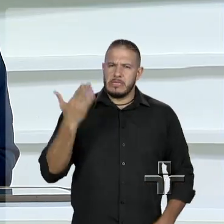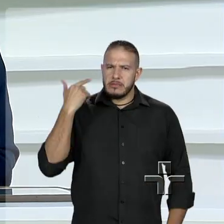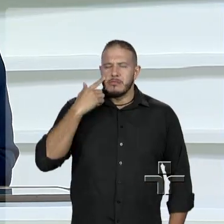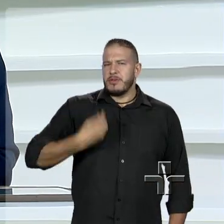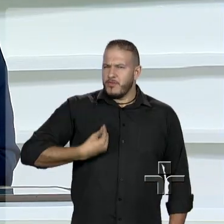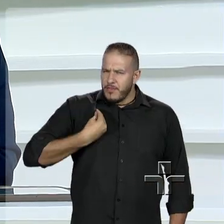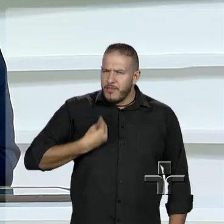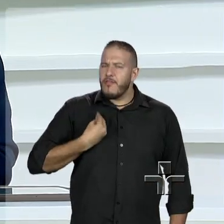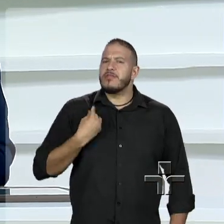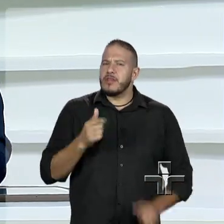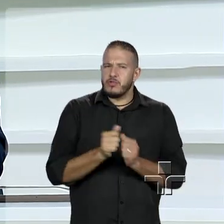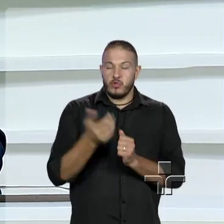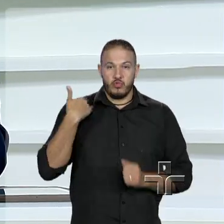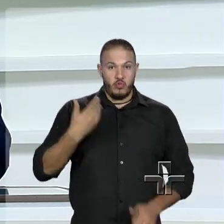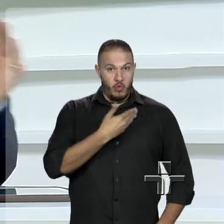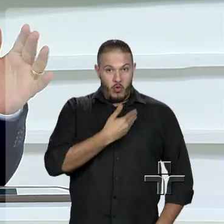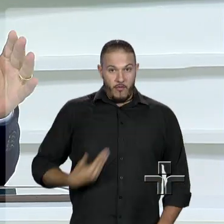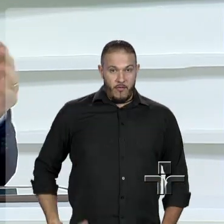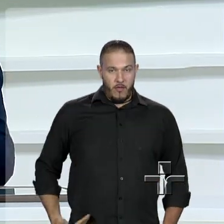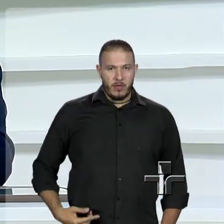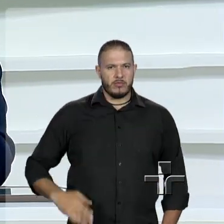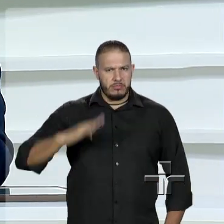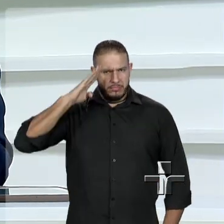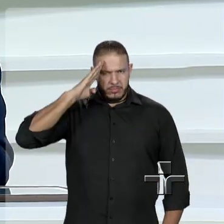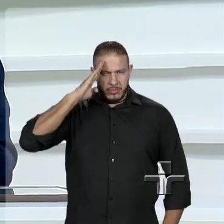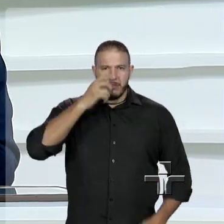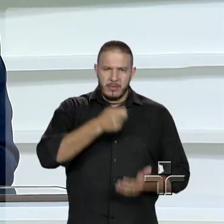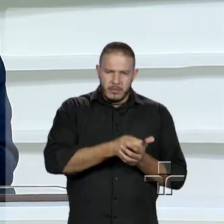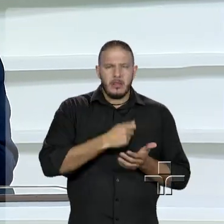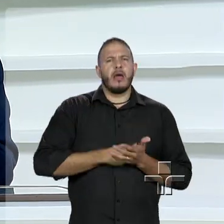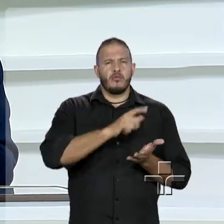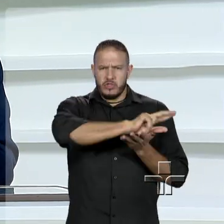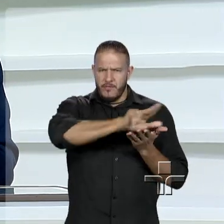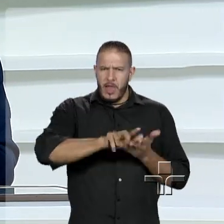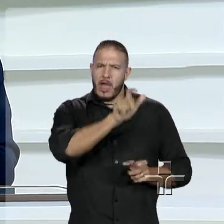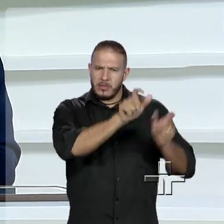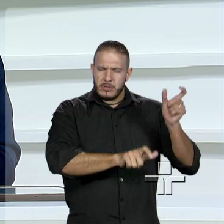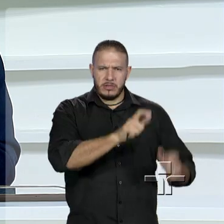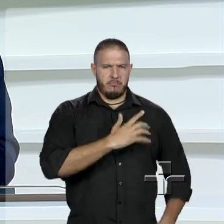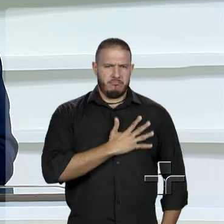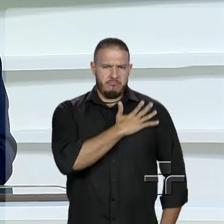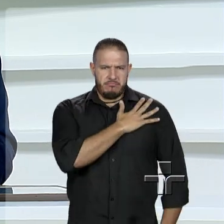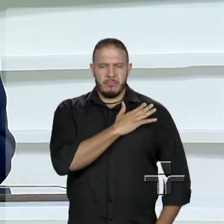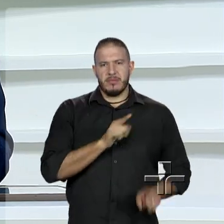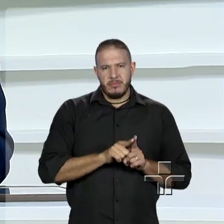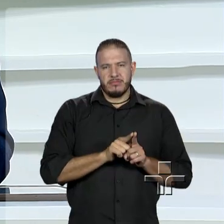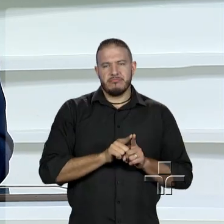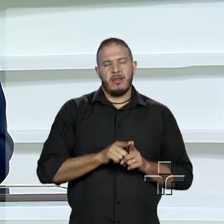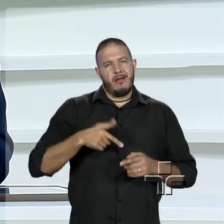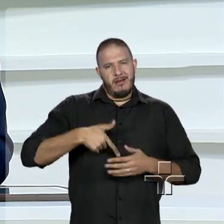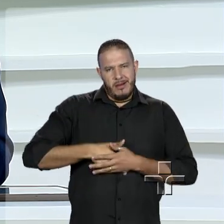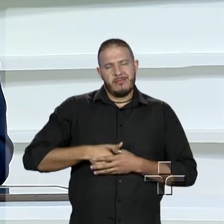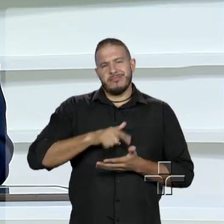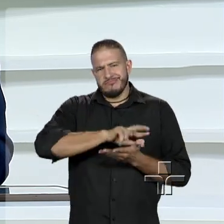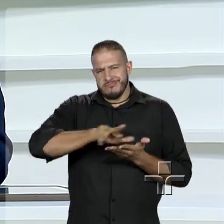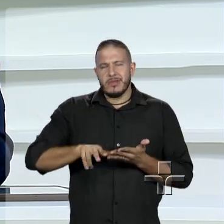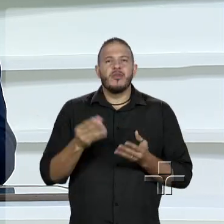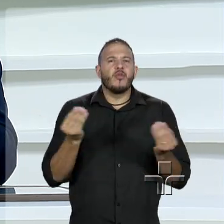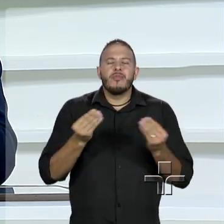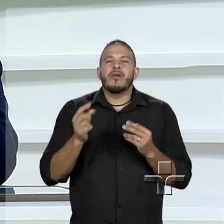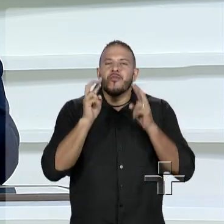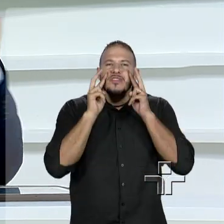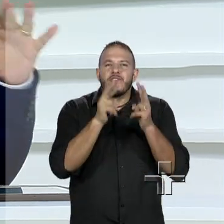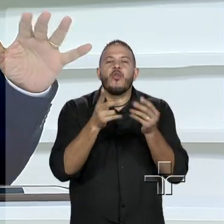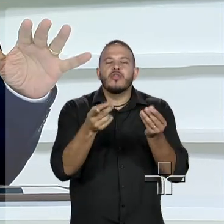durante os governos militares, com militares de diversas patentes e armas, etc. O senhor, como o senhor vê hoje